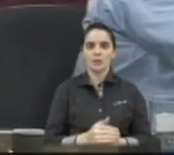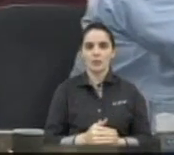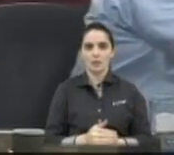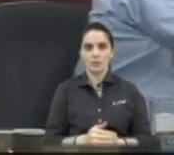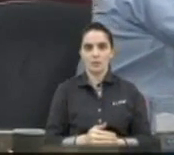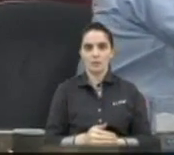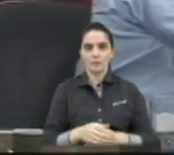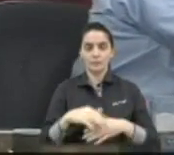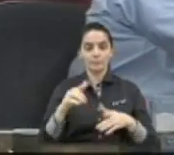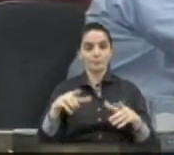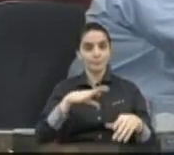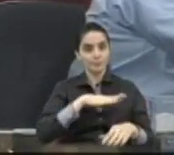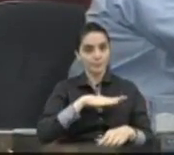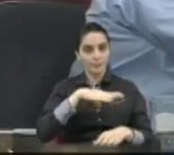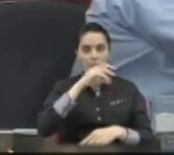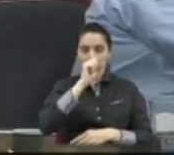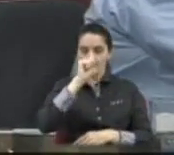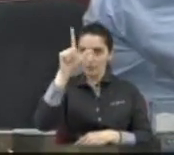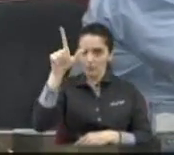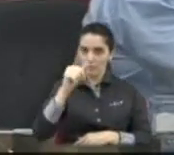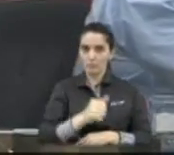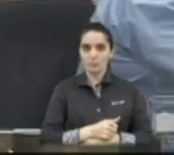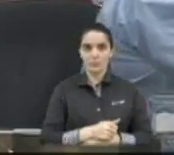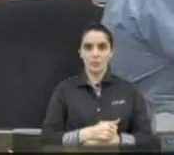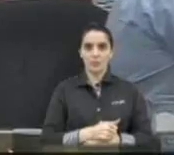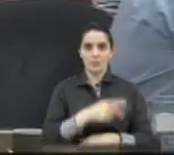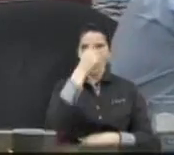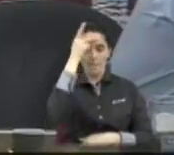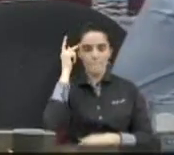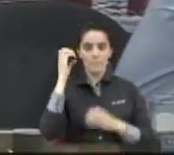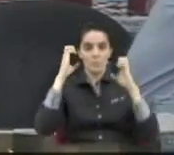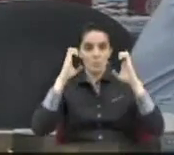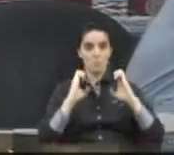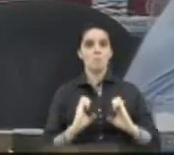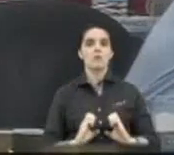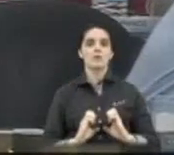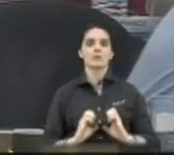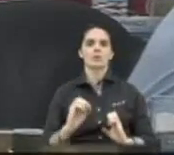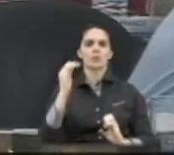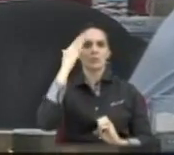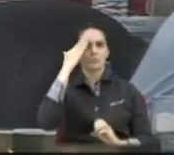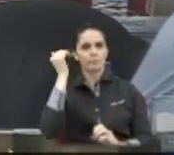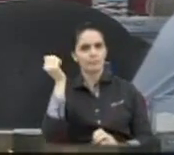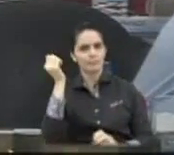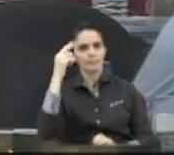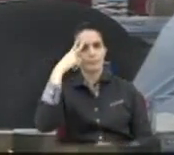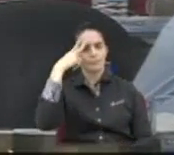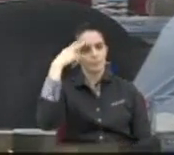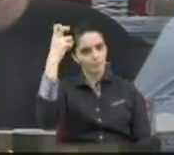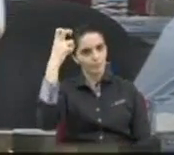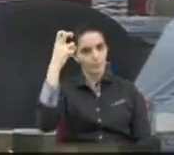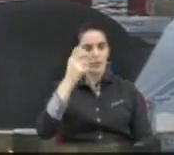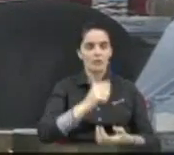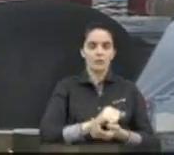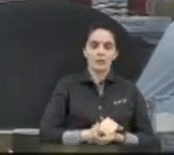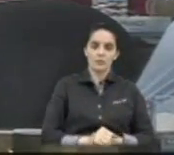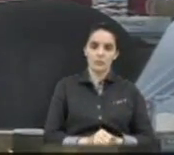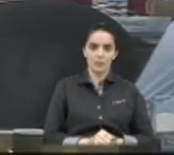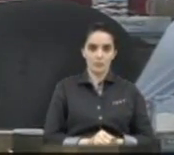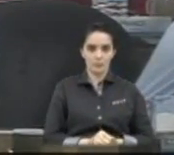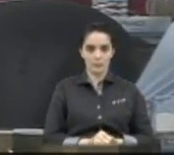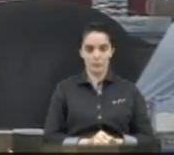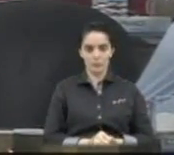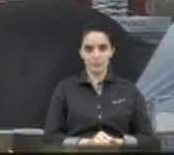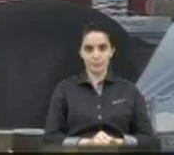de Limeira. É uma pessoa com caráter, com ética, com muita sabedoria na condução, inclusive